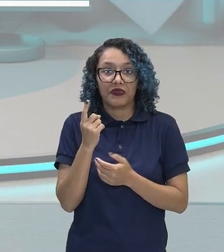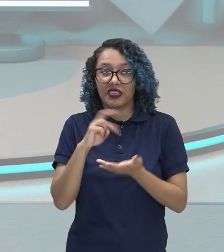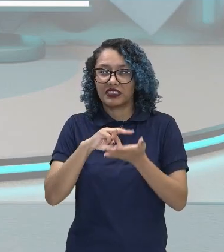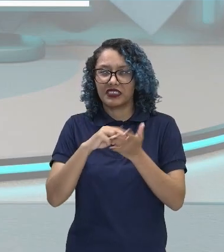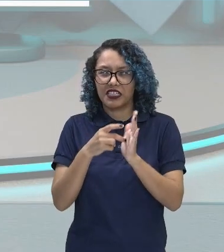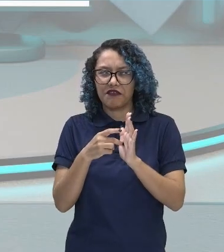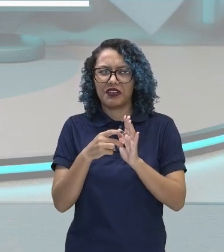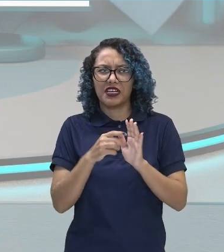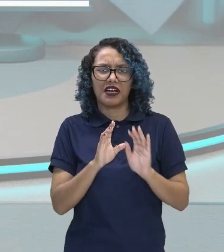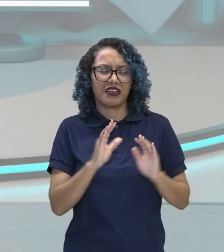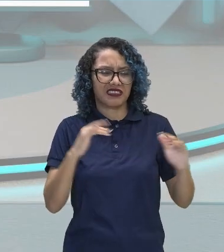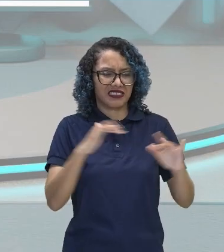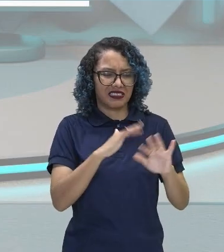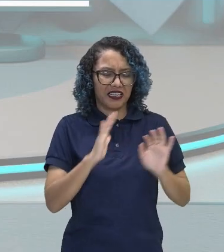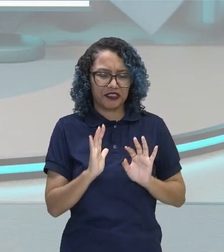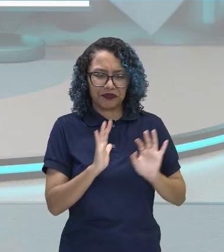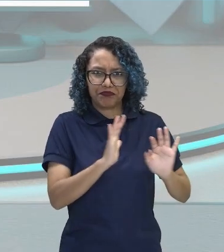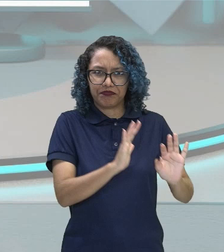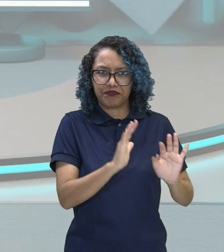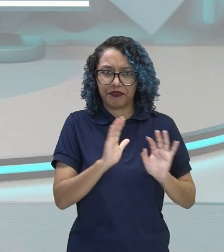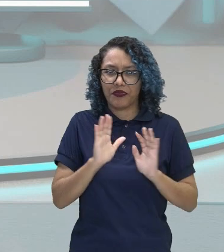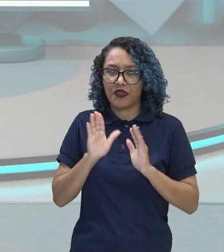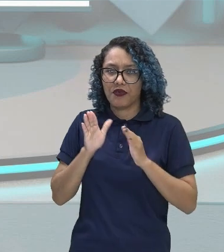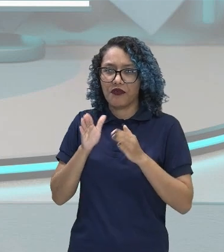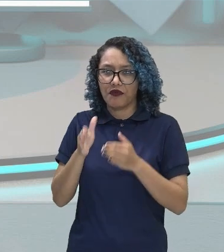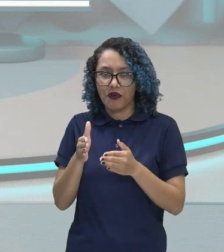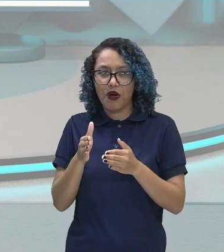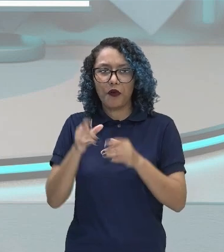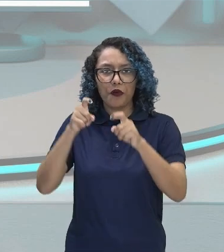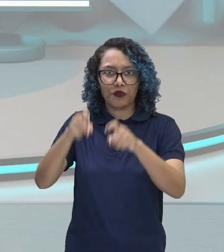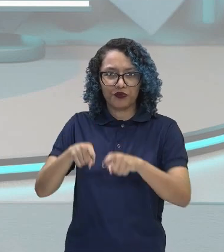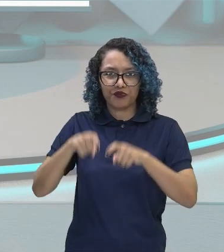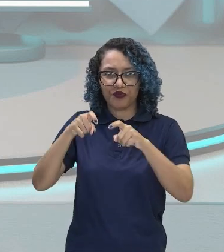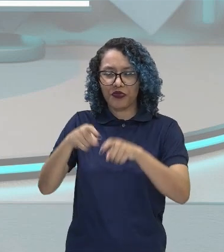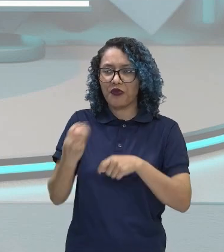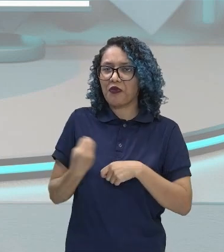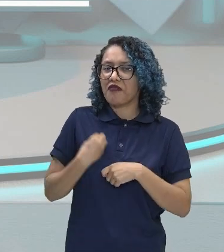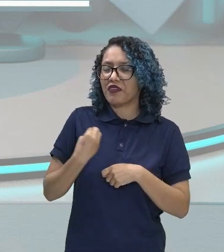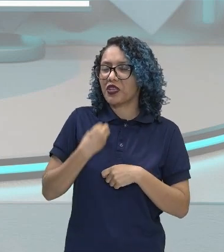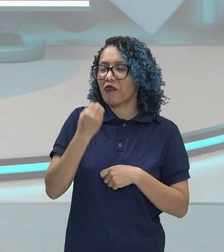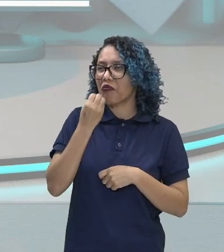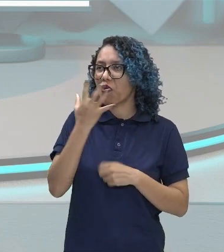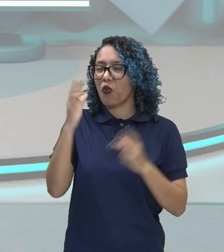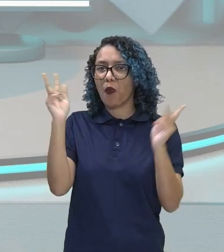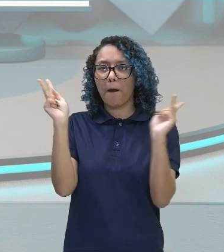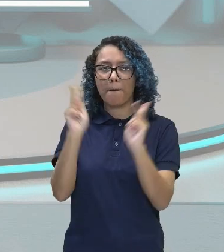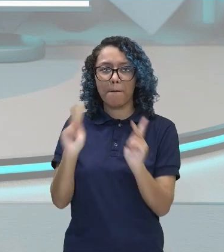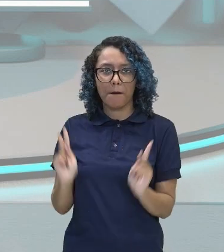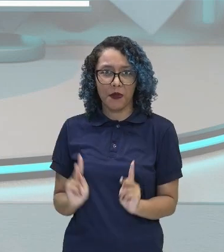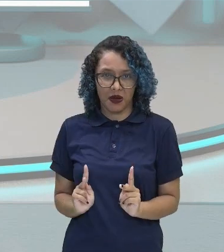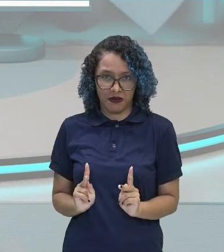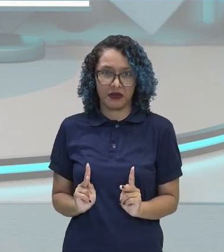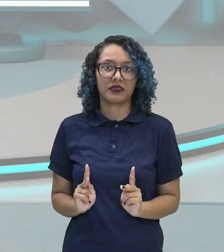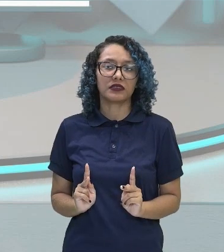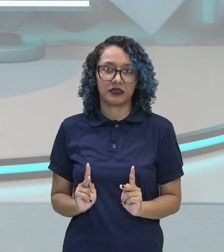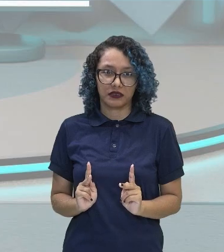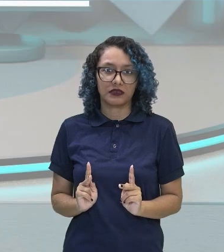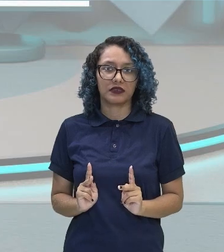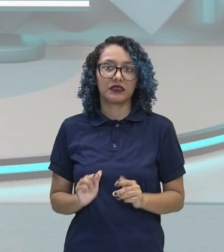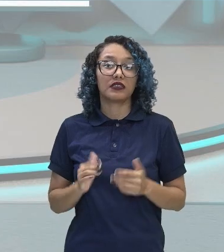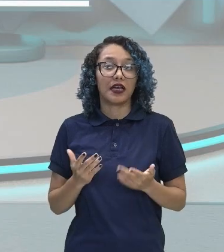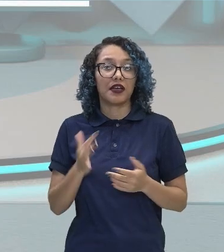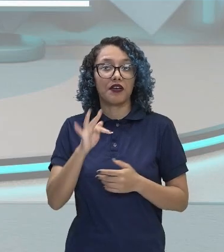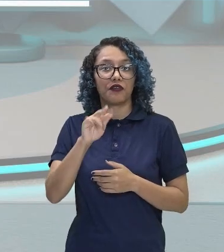cidade. É a idealização da vida no campo como um refúgio de paz. Então, fugere urbem